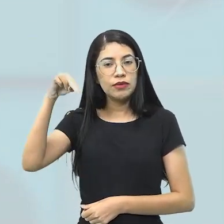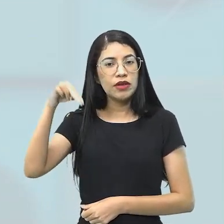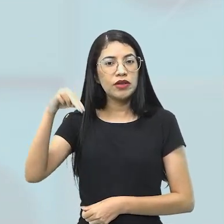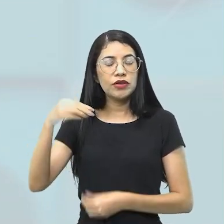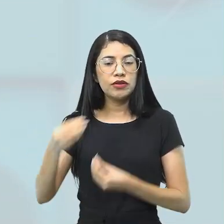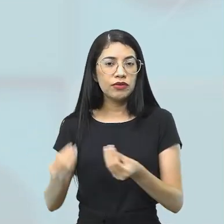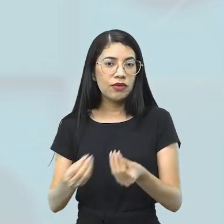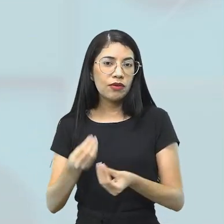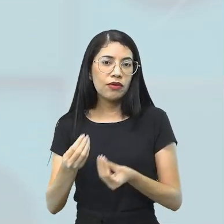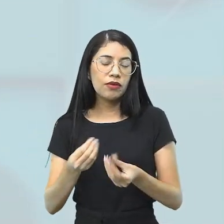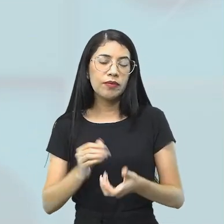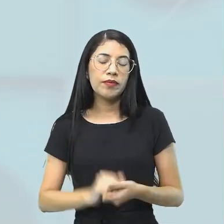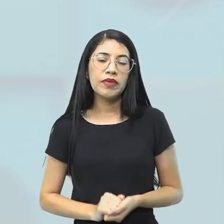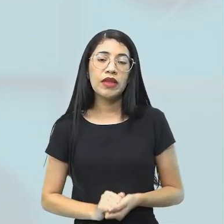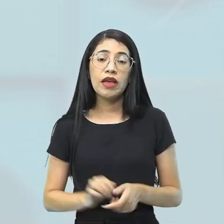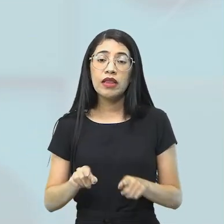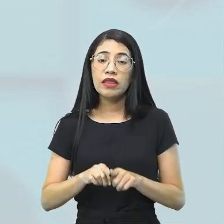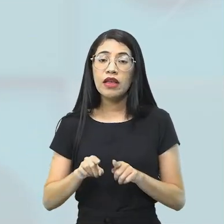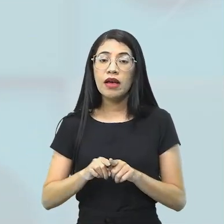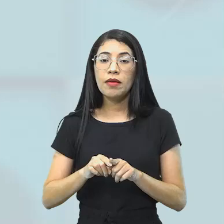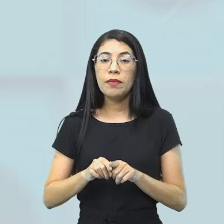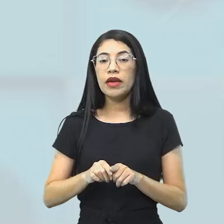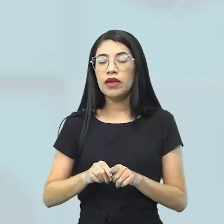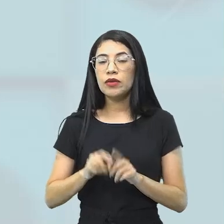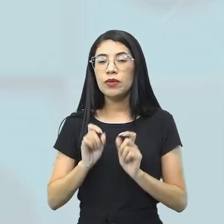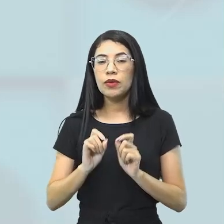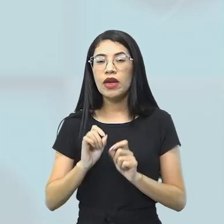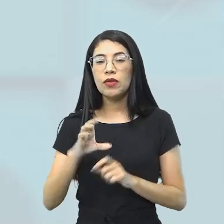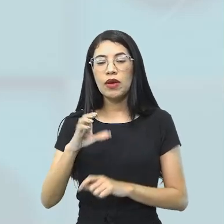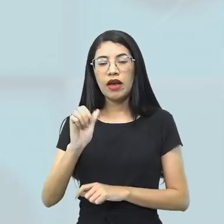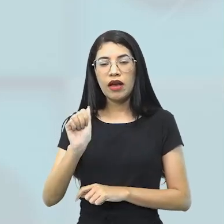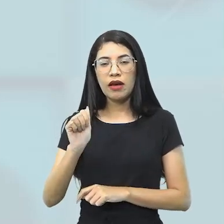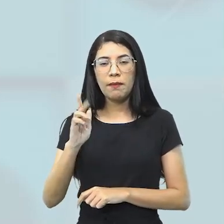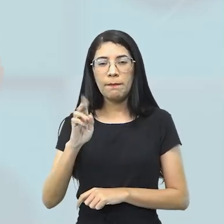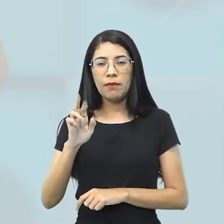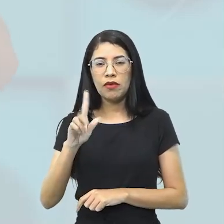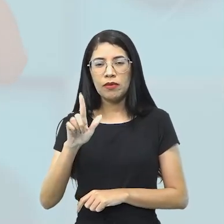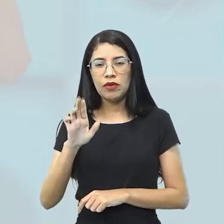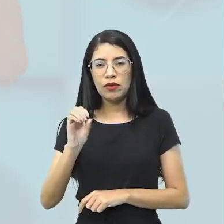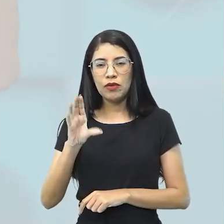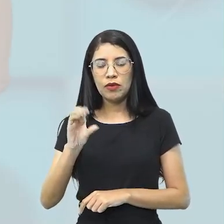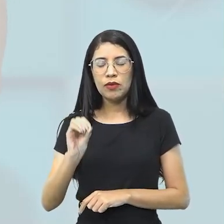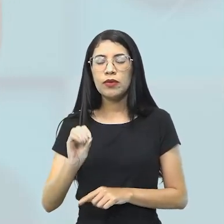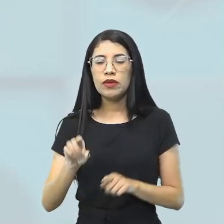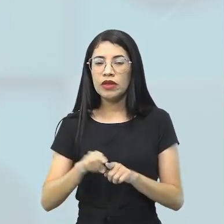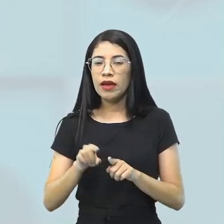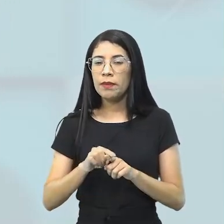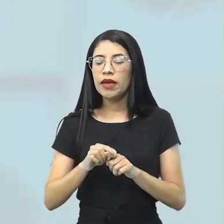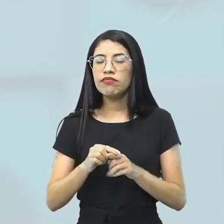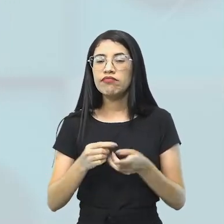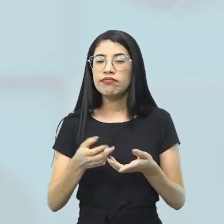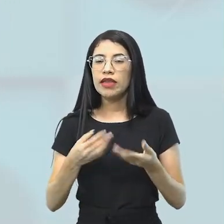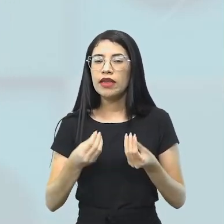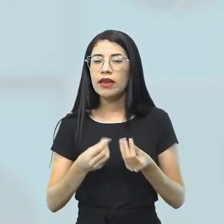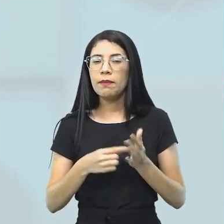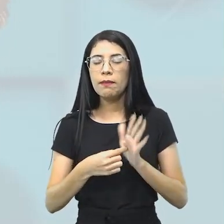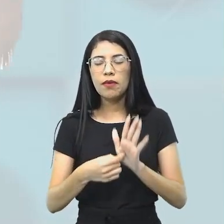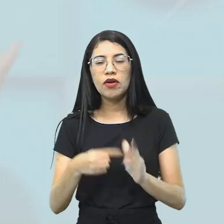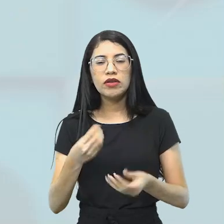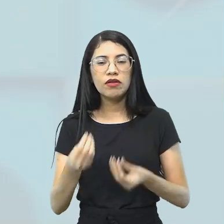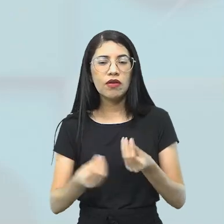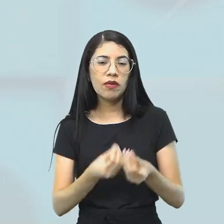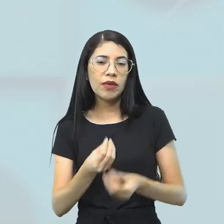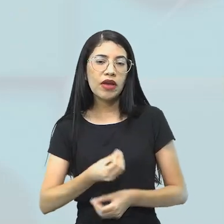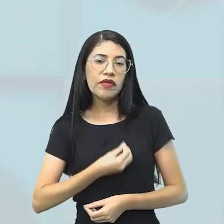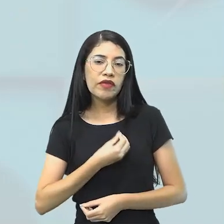né? E aí ele fala, não só do Nordeste, fala do caboclo, né? Então vejo que ele traz essa vivência de todos